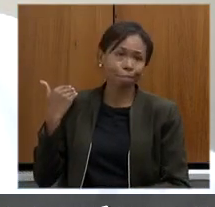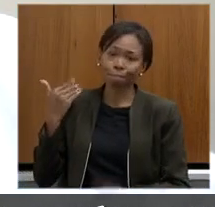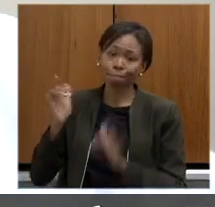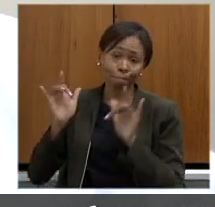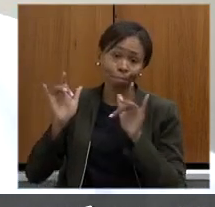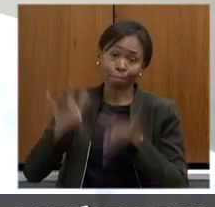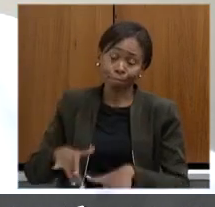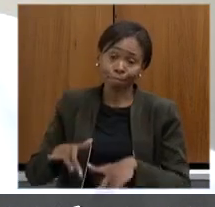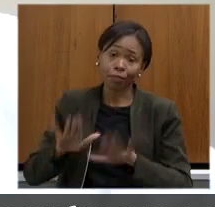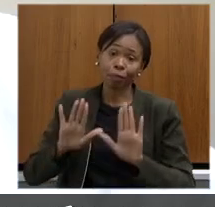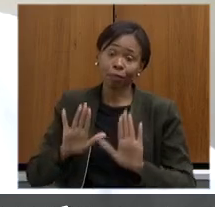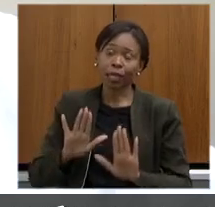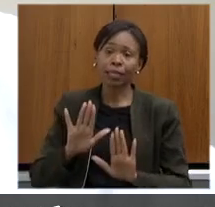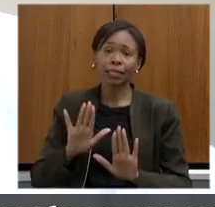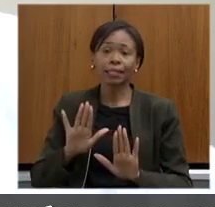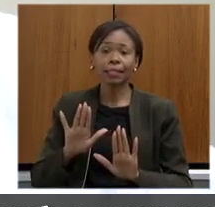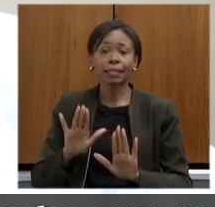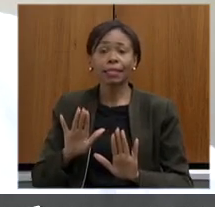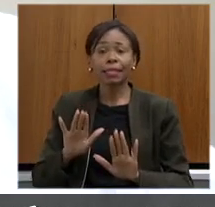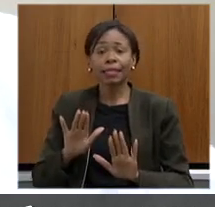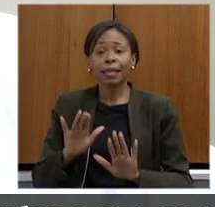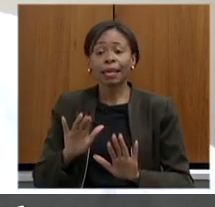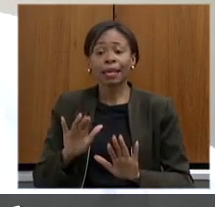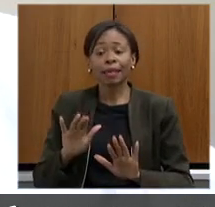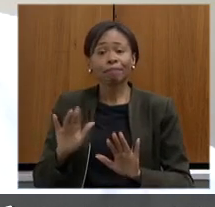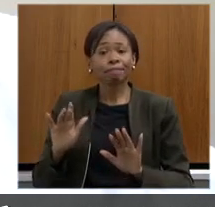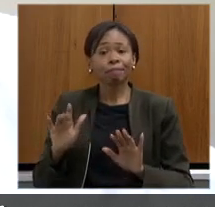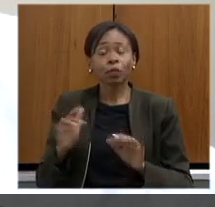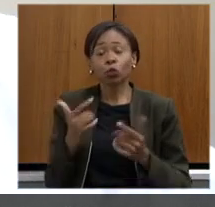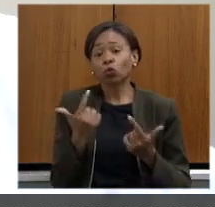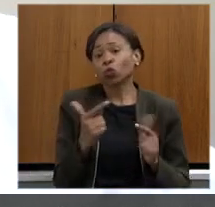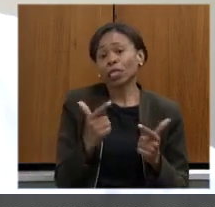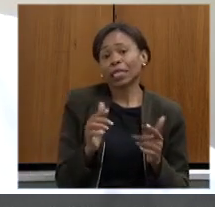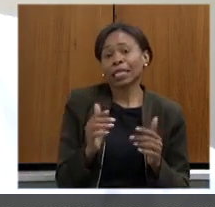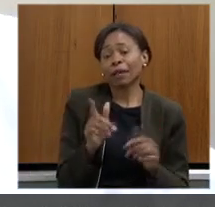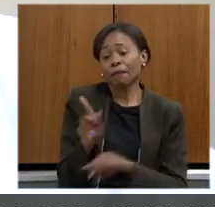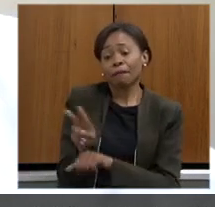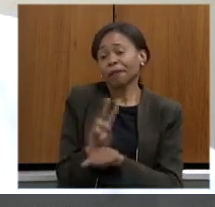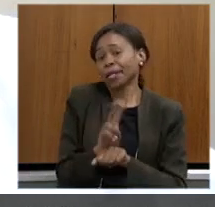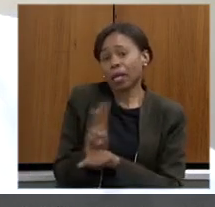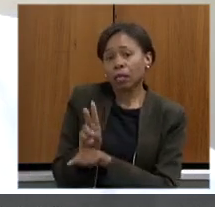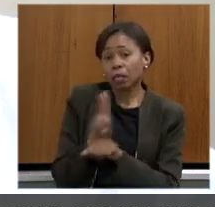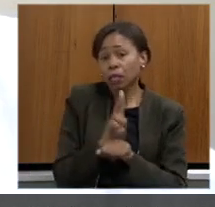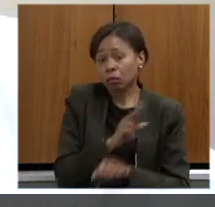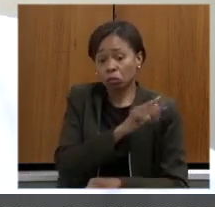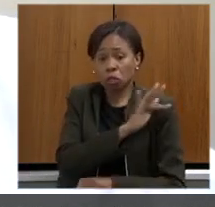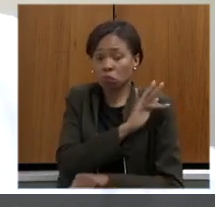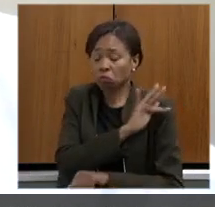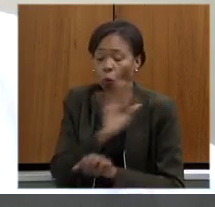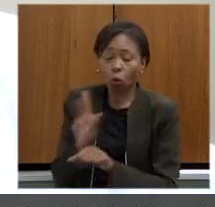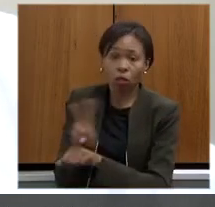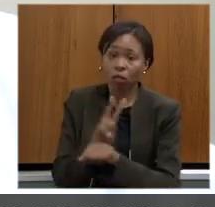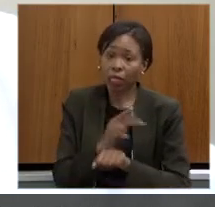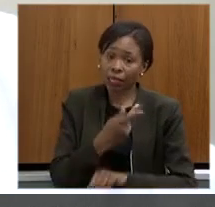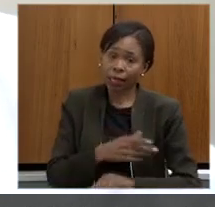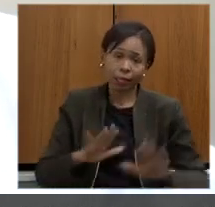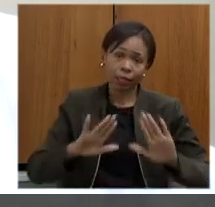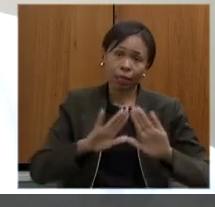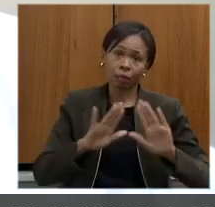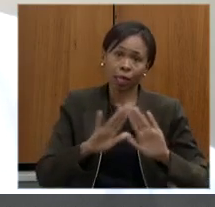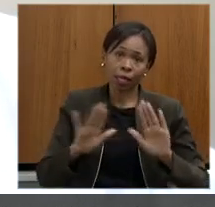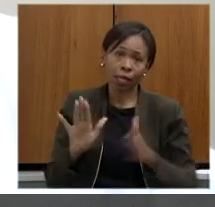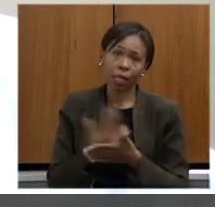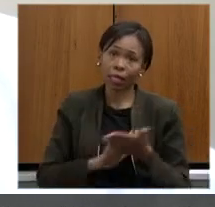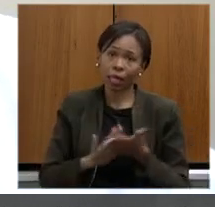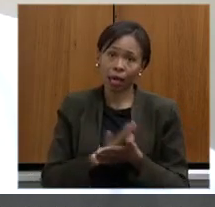Nenhuma forma de oposição é isso de fiscalização mesmo por parte da Assembleia de Minas